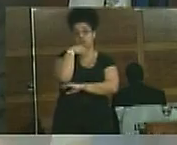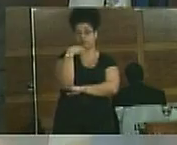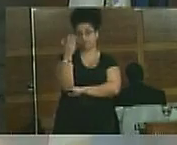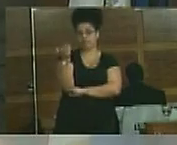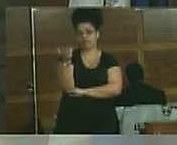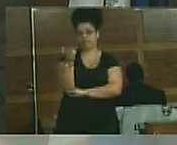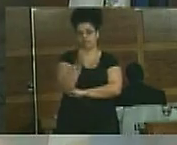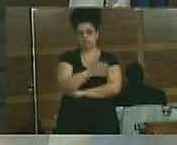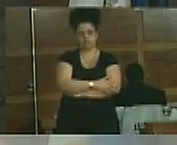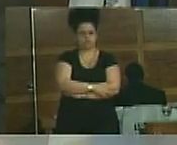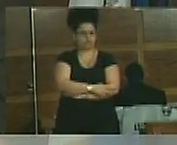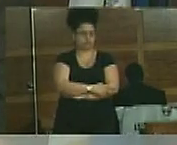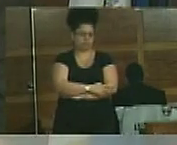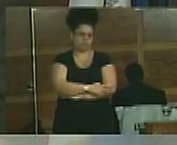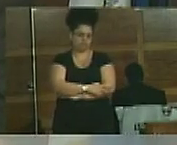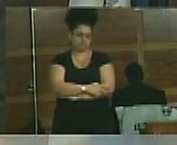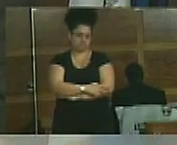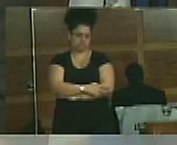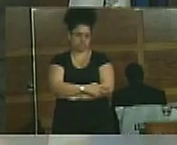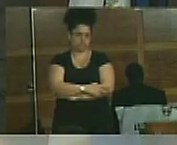de passarinho, que